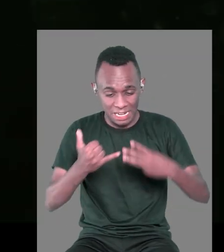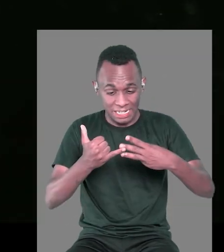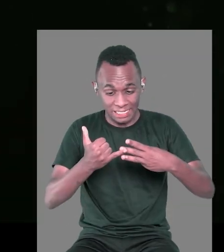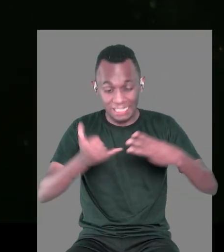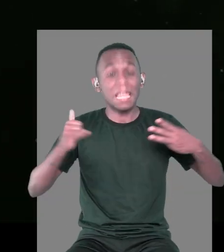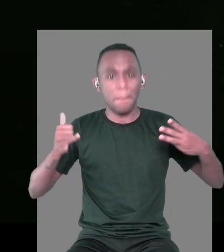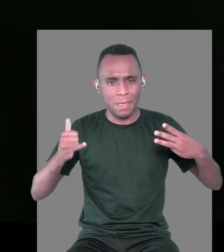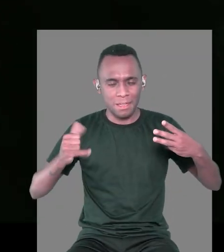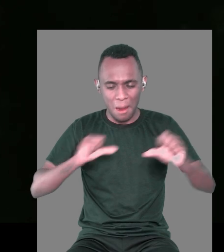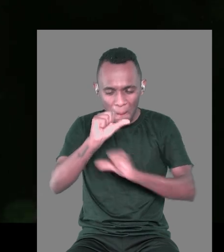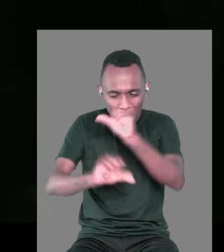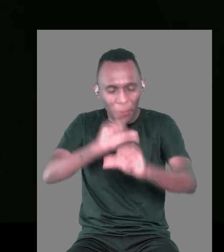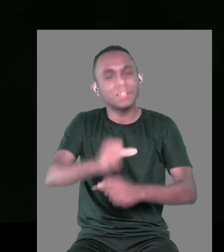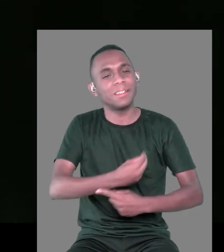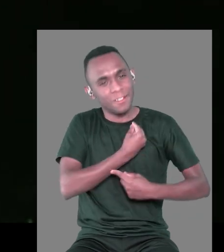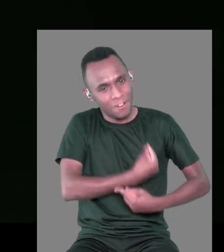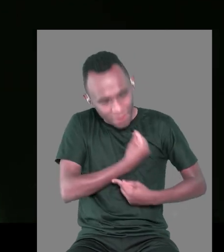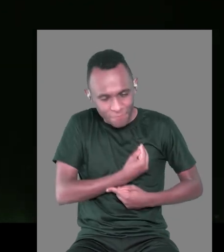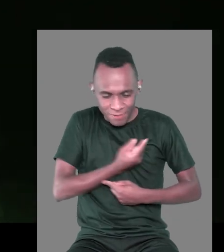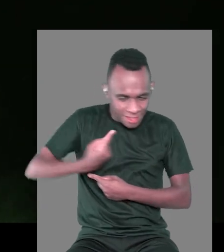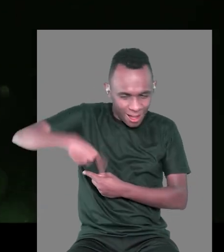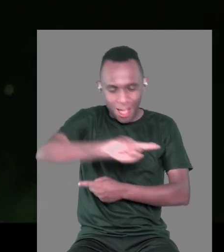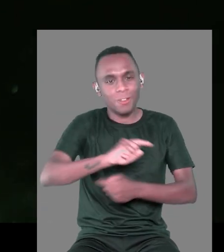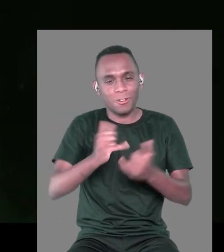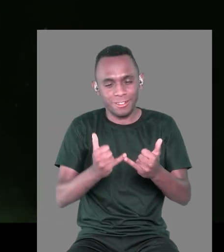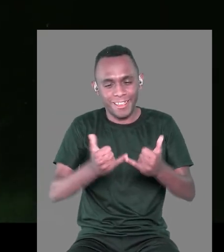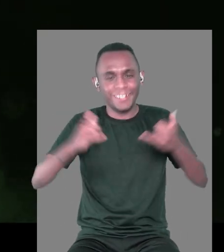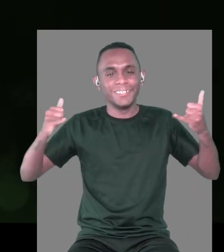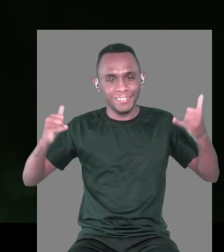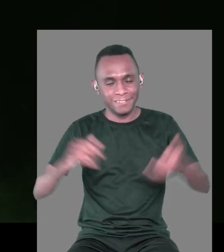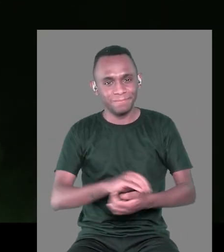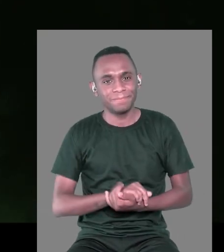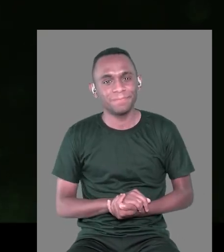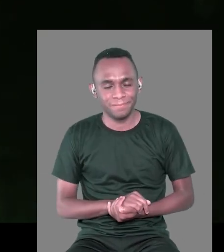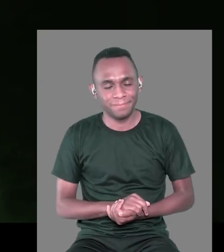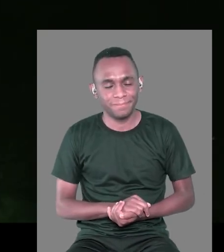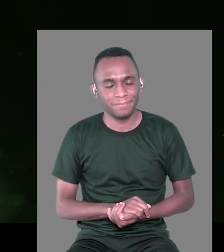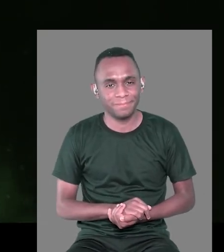CEMIG, transformando vidas com a nossa energia.